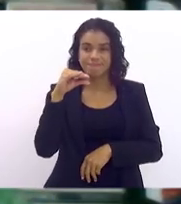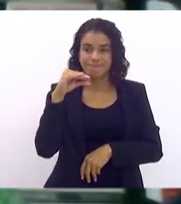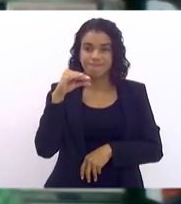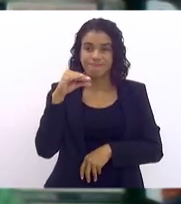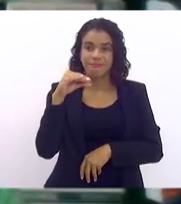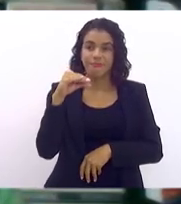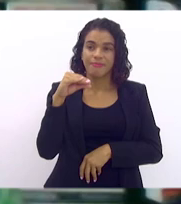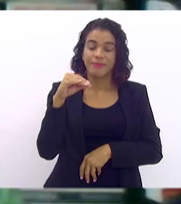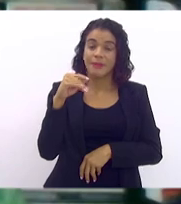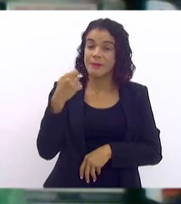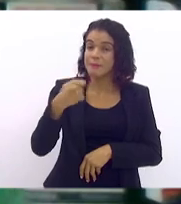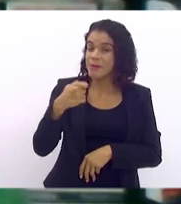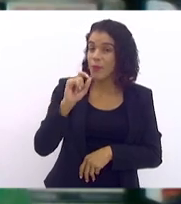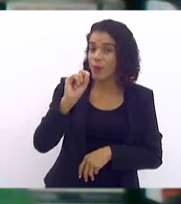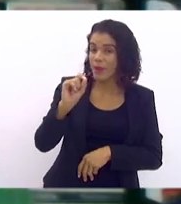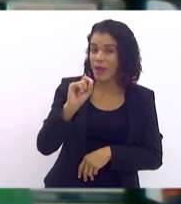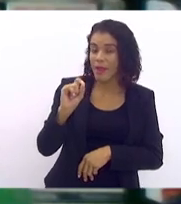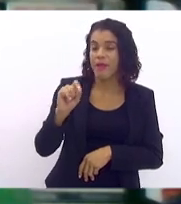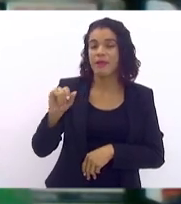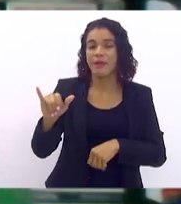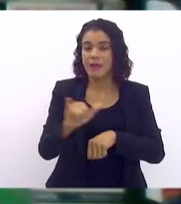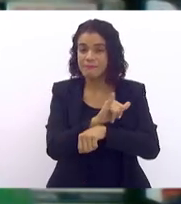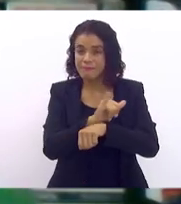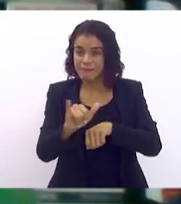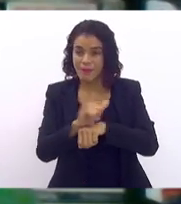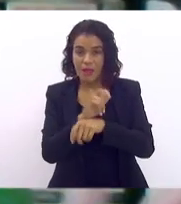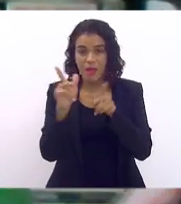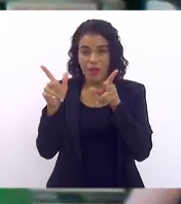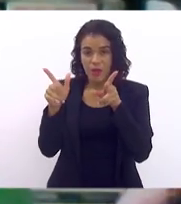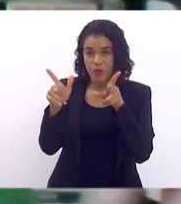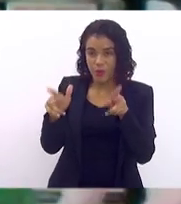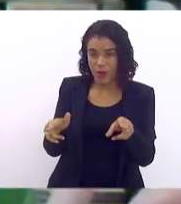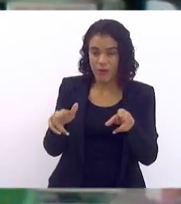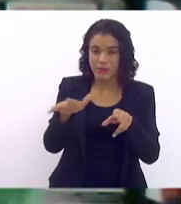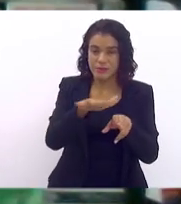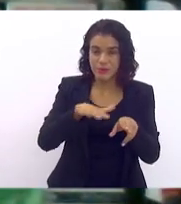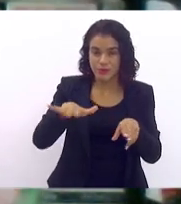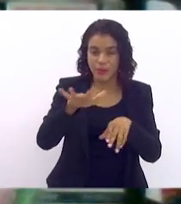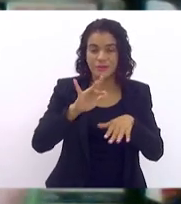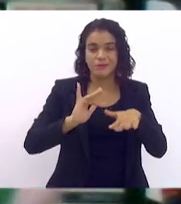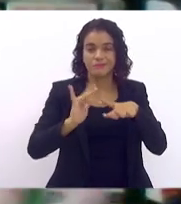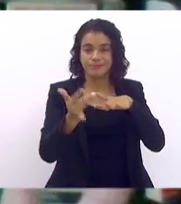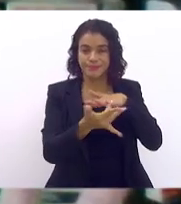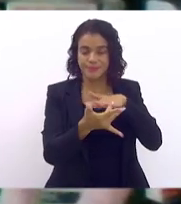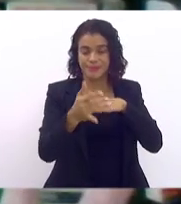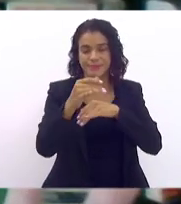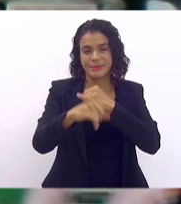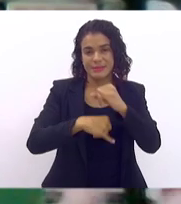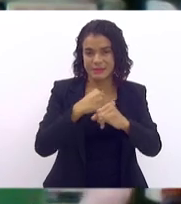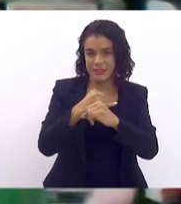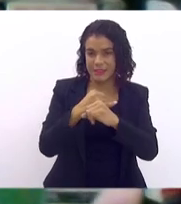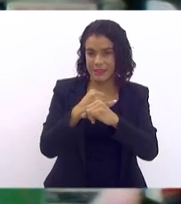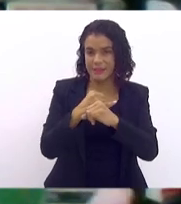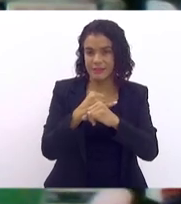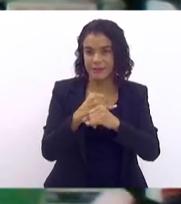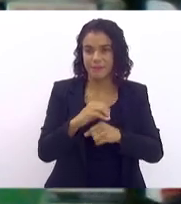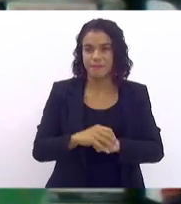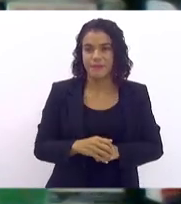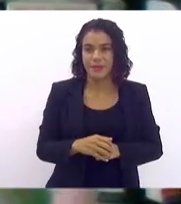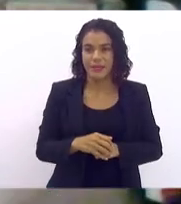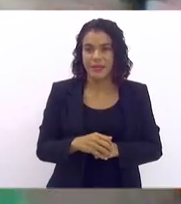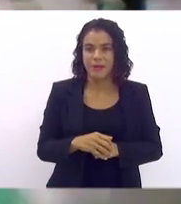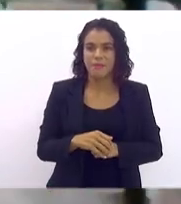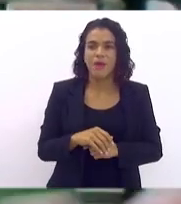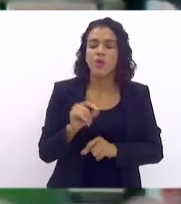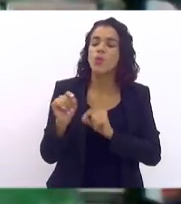preciso ficar claro que a dinâmica é exatamente igual, tá? Na questão cibernética, em termos do olhar para a vítima. É o sempre, mas o